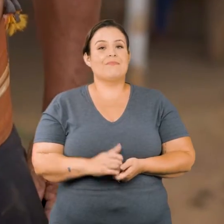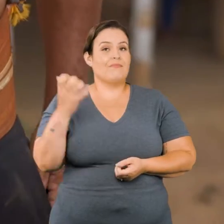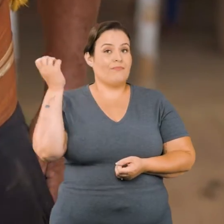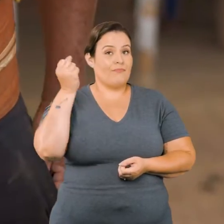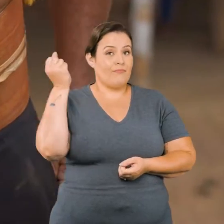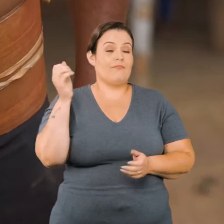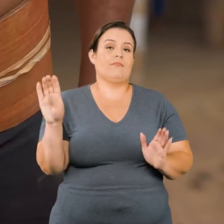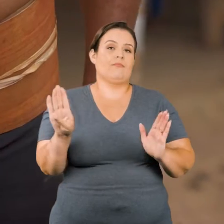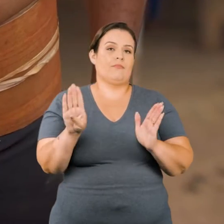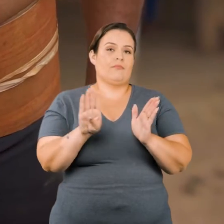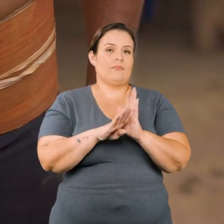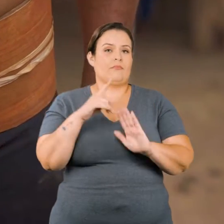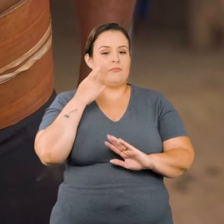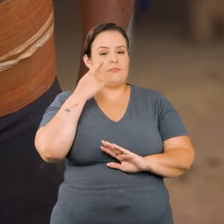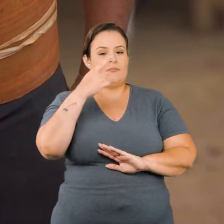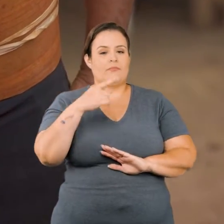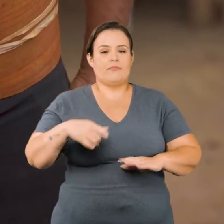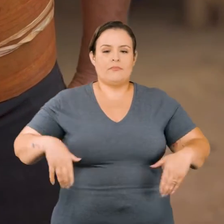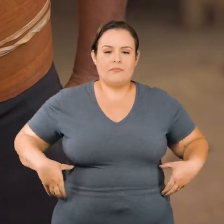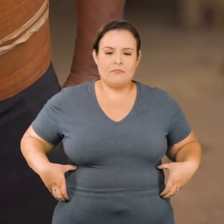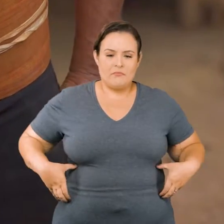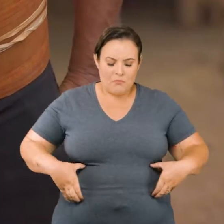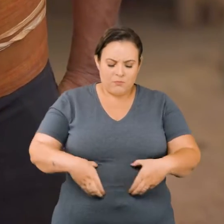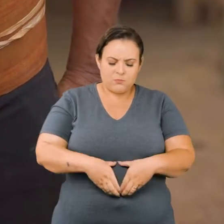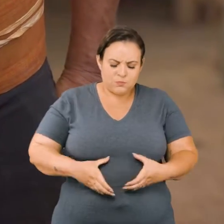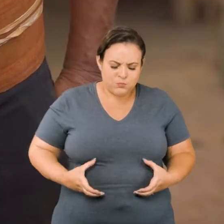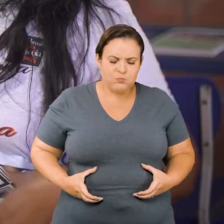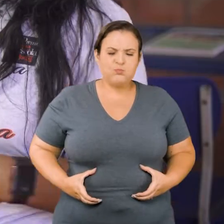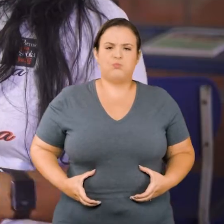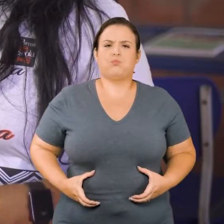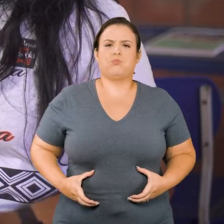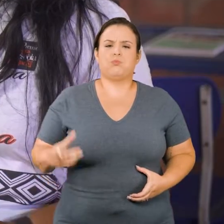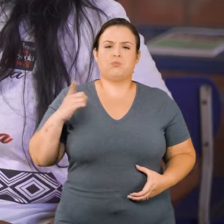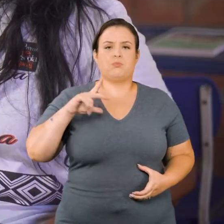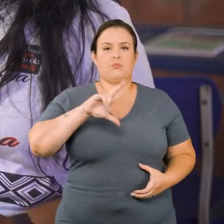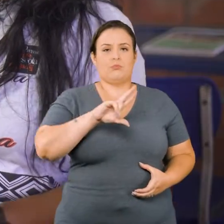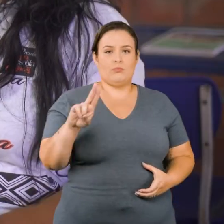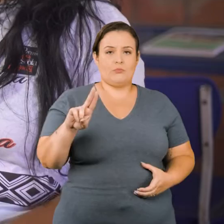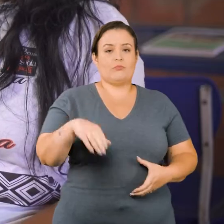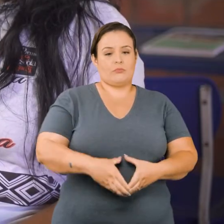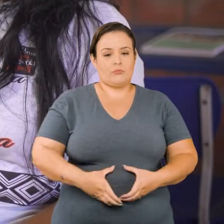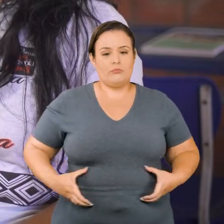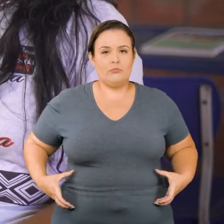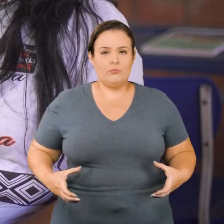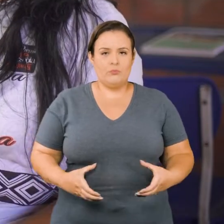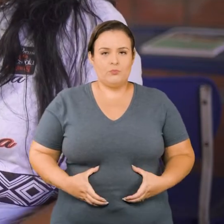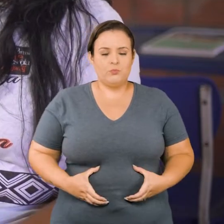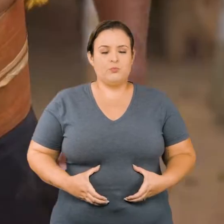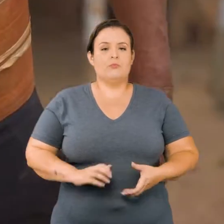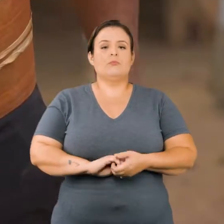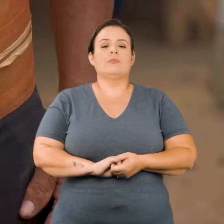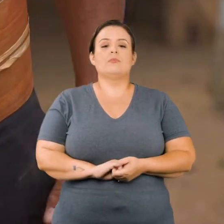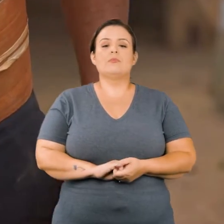de couro. Quando o branco chegou, eles viram aqueles índios com aquela cinta larga na cintura e deu o nome para eles, nomeou eles,